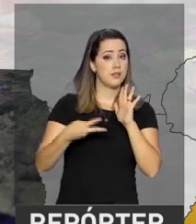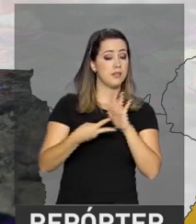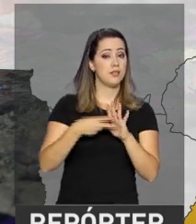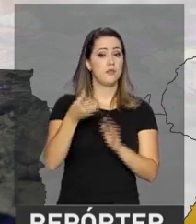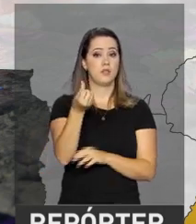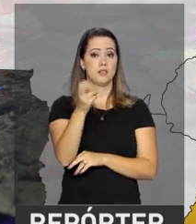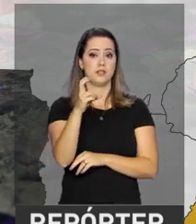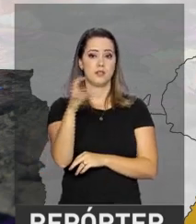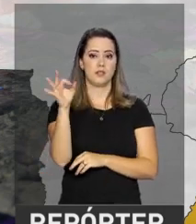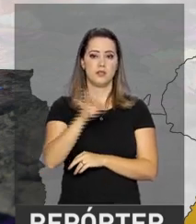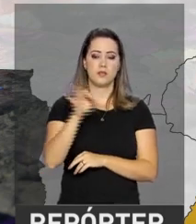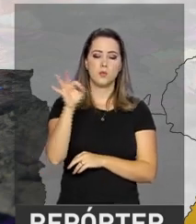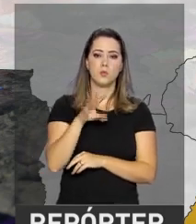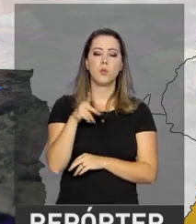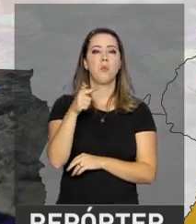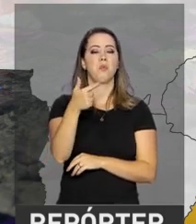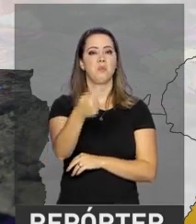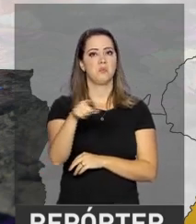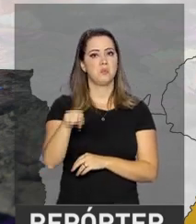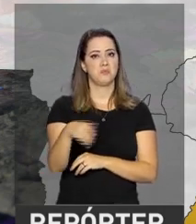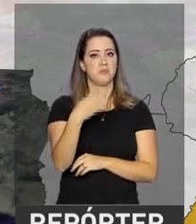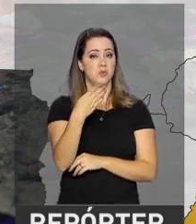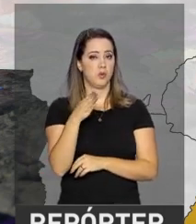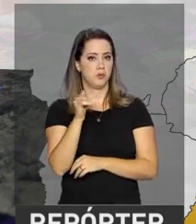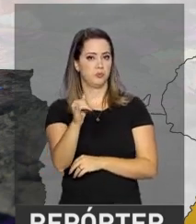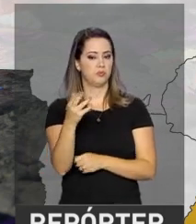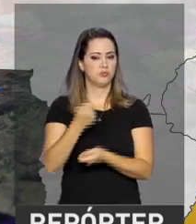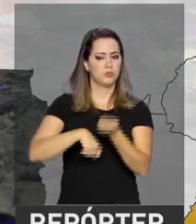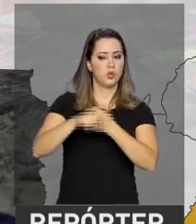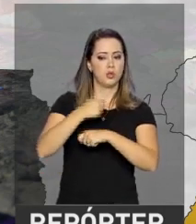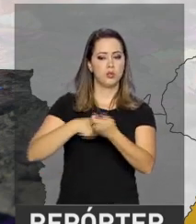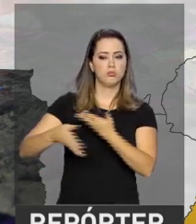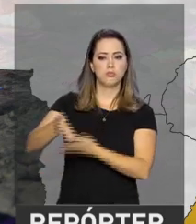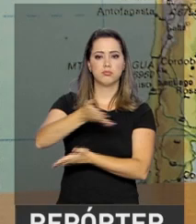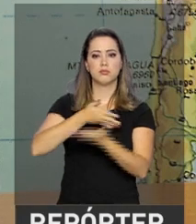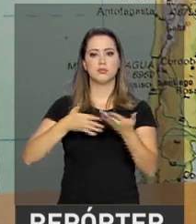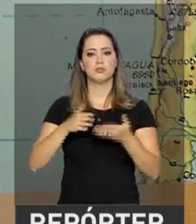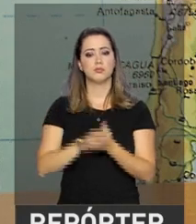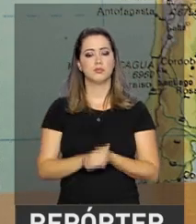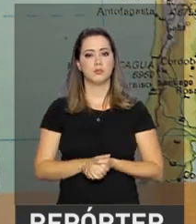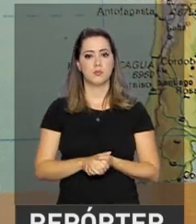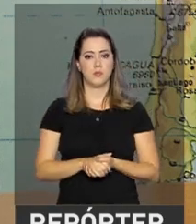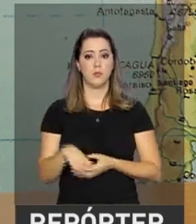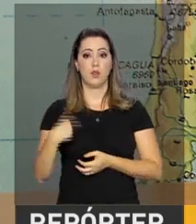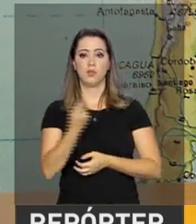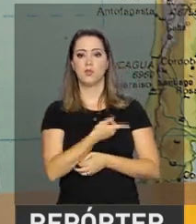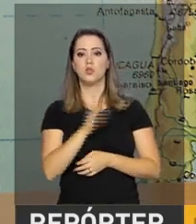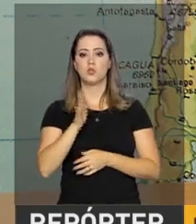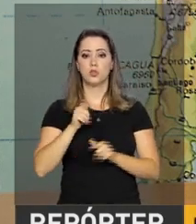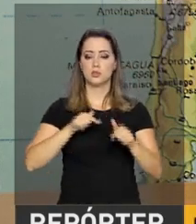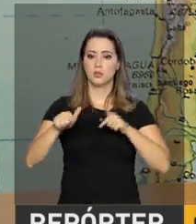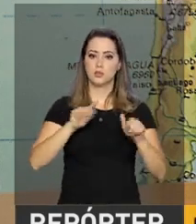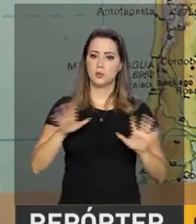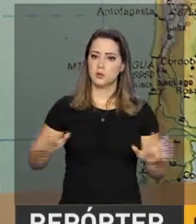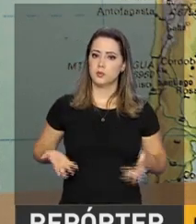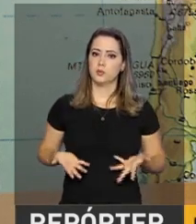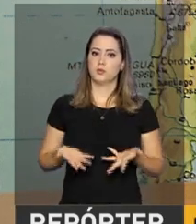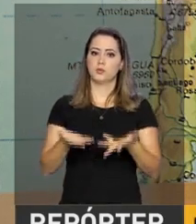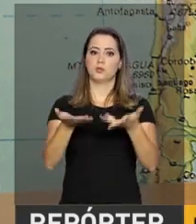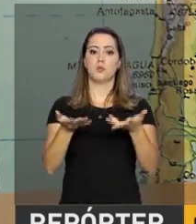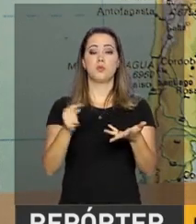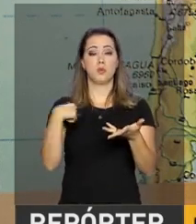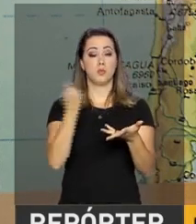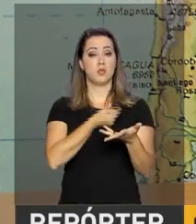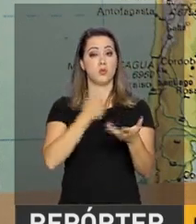por 65% de toda a movimentação financeira durante o Carnaval. Nós fizemos várias ações de promoção dos nossos